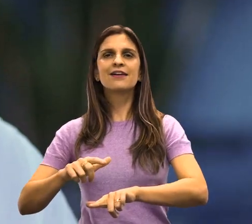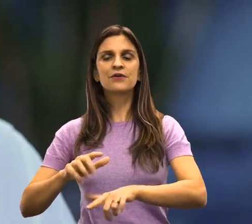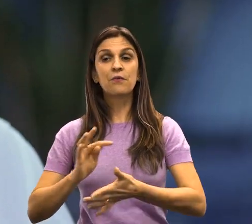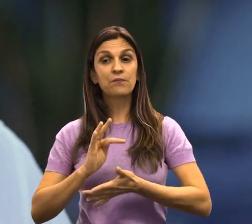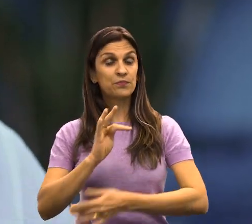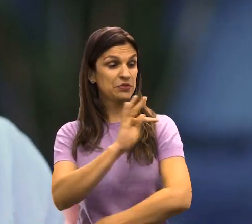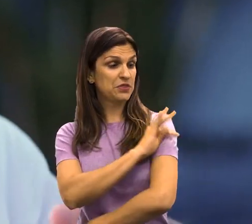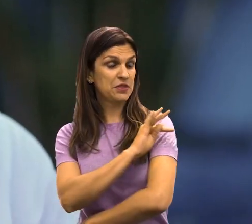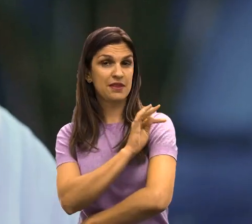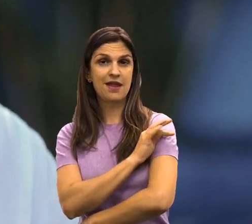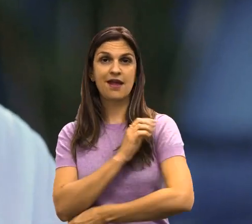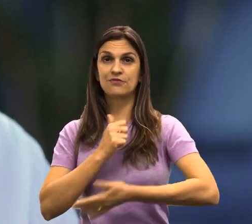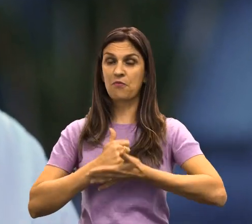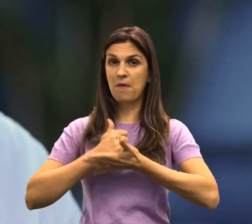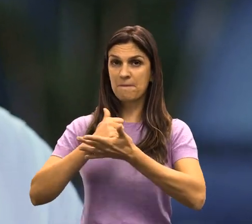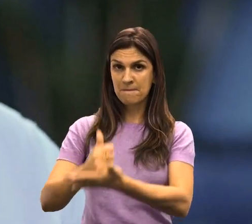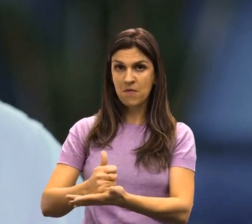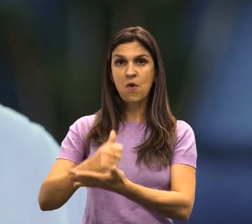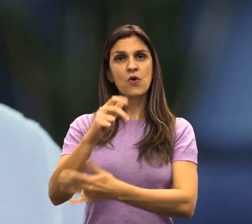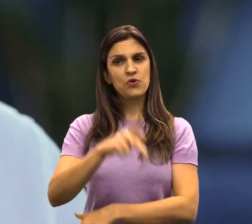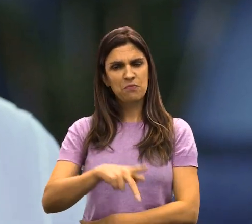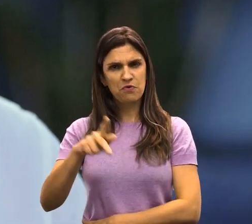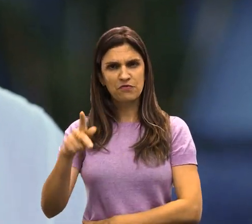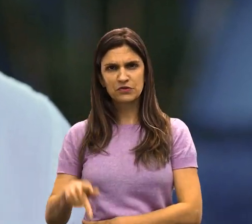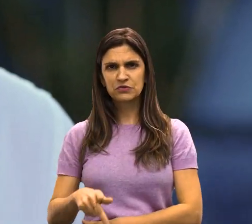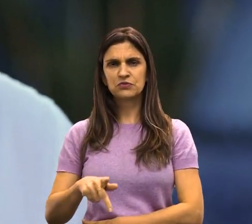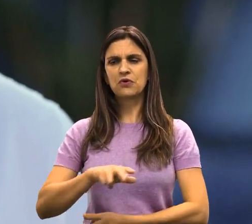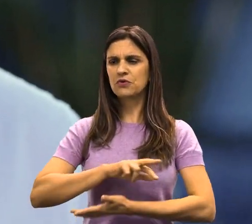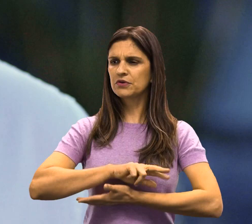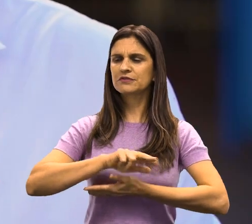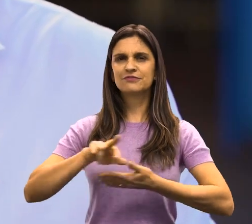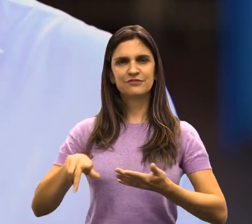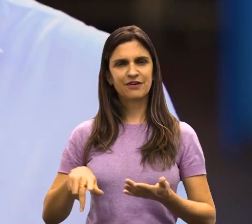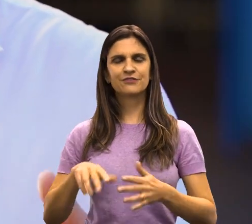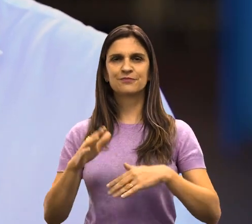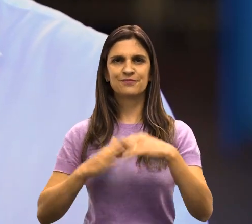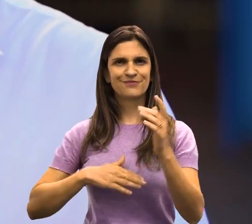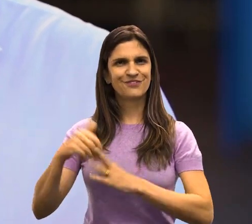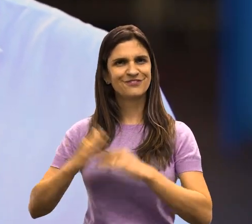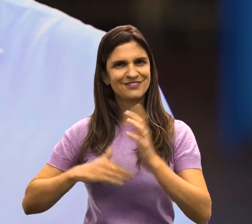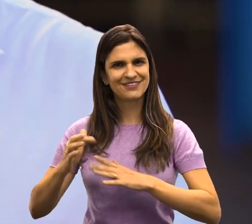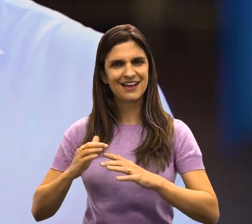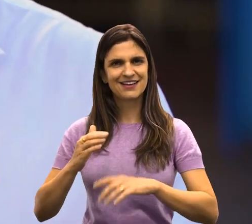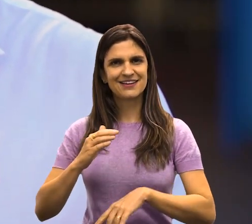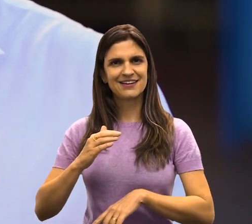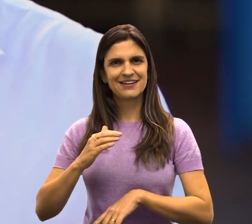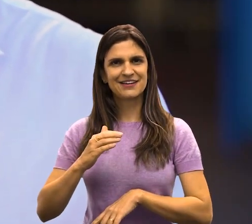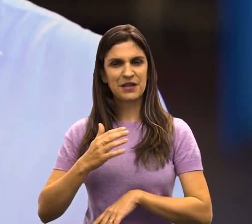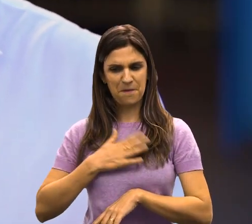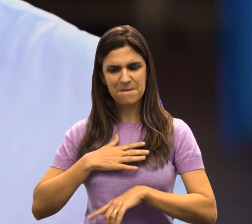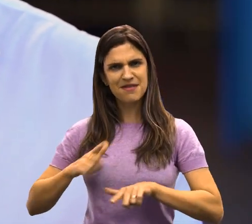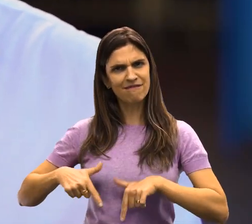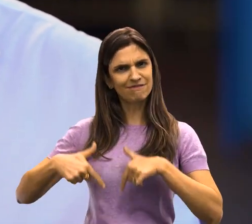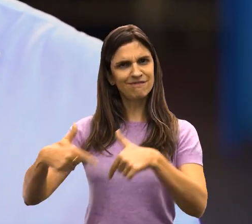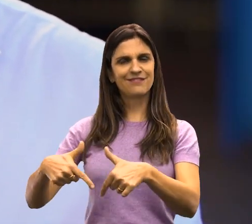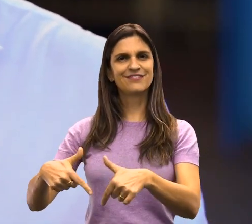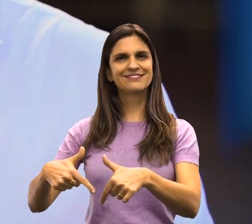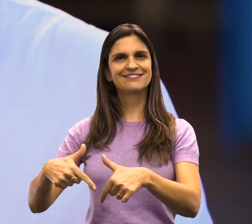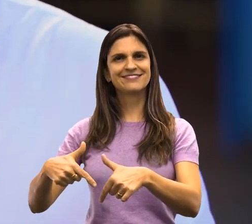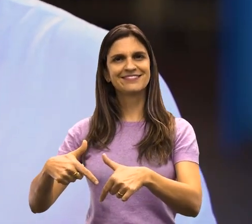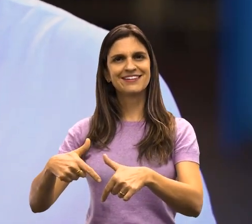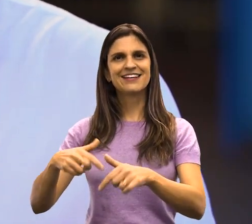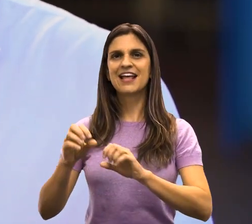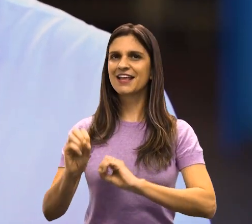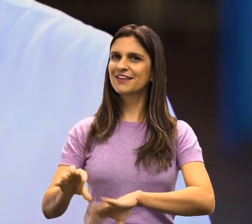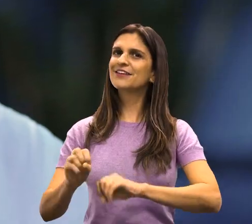técnico, né, com os assistentes e, claro, com os professores. Então, a minha luta foi sempre fazer com que